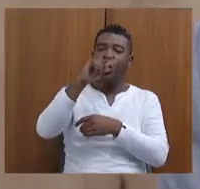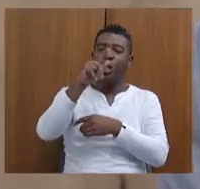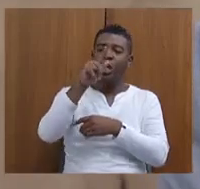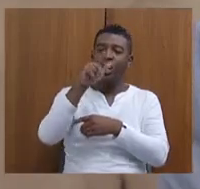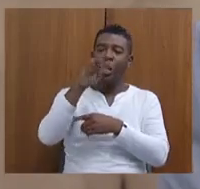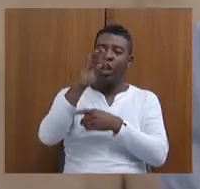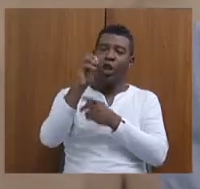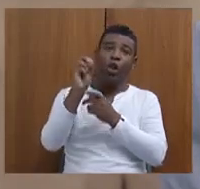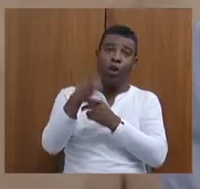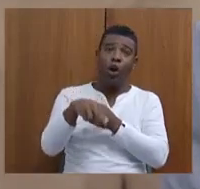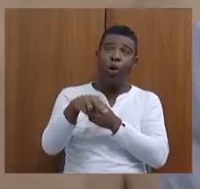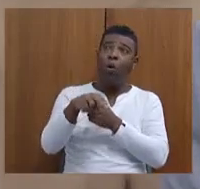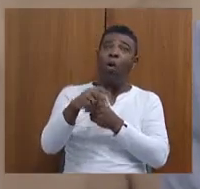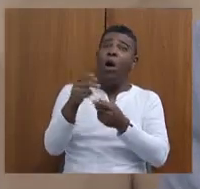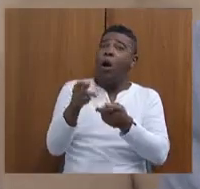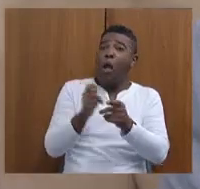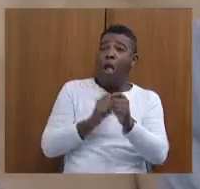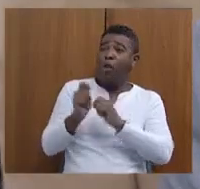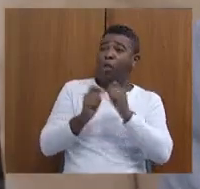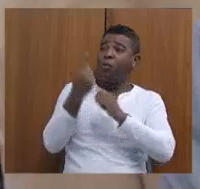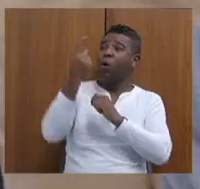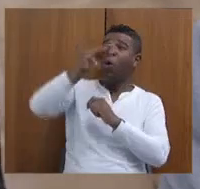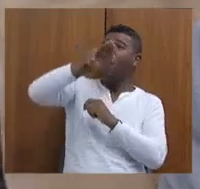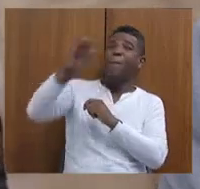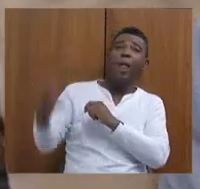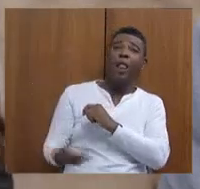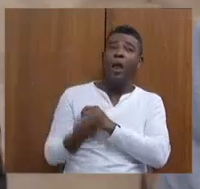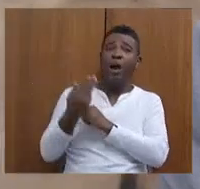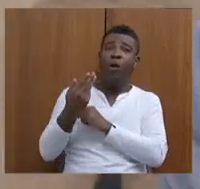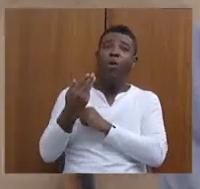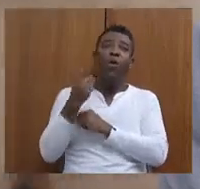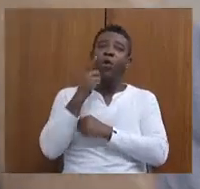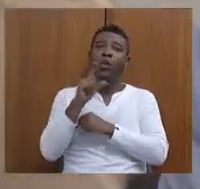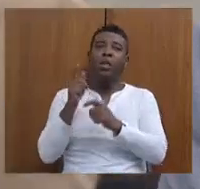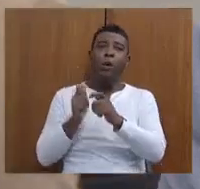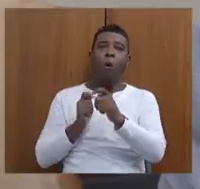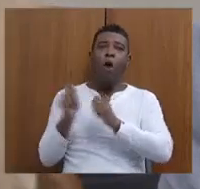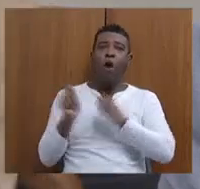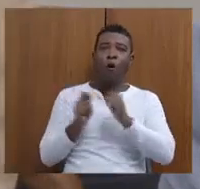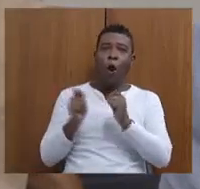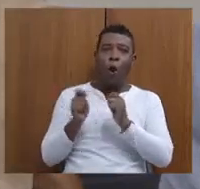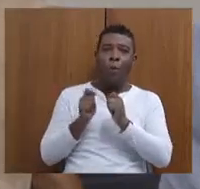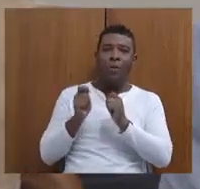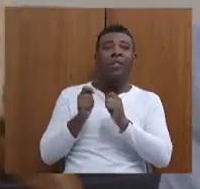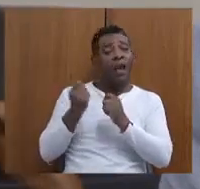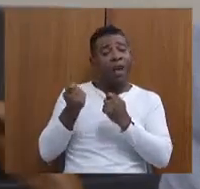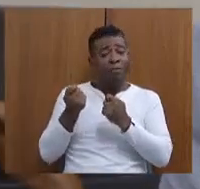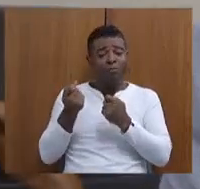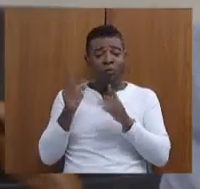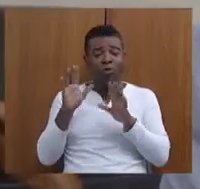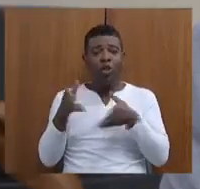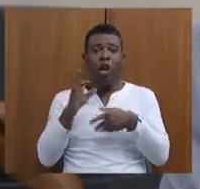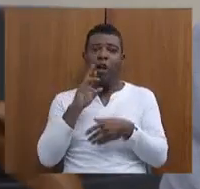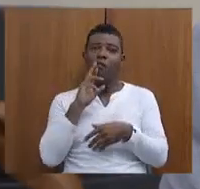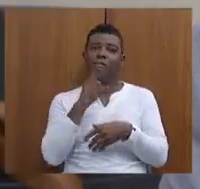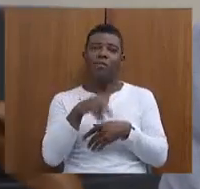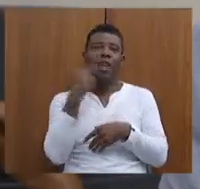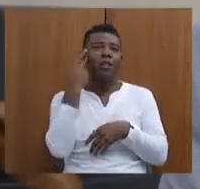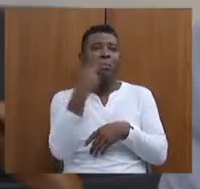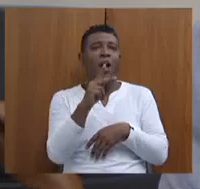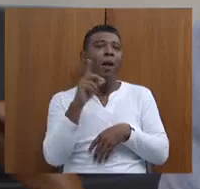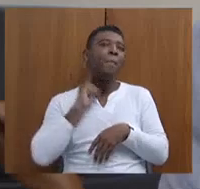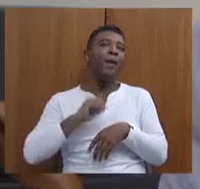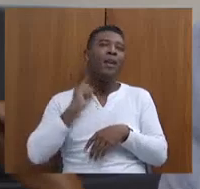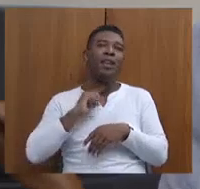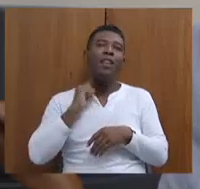aplicativo que está funcionando dando resultado e fazendo com que os nossos mineiros possam colocar o que temos